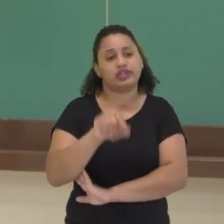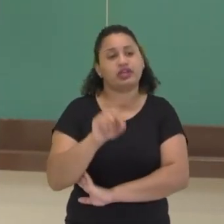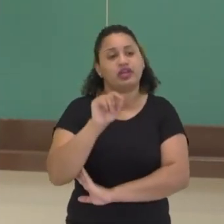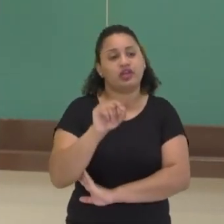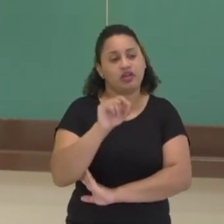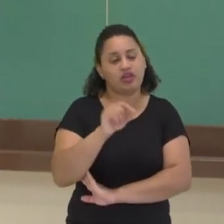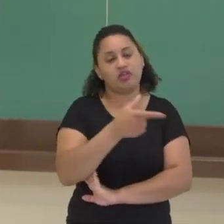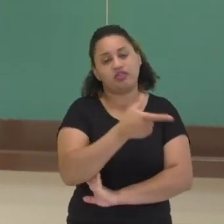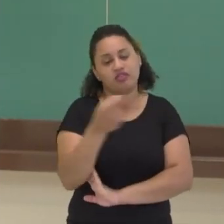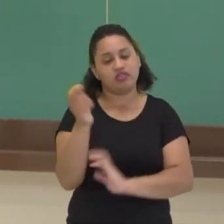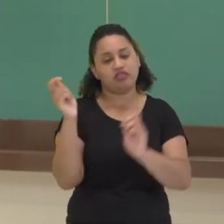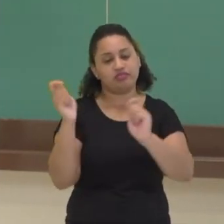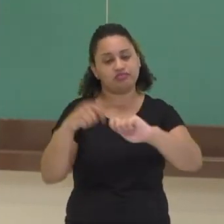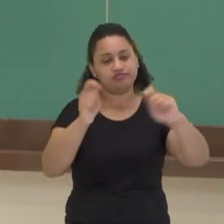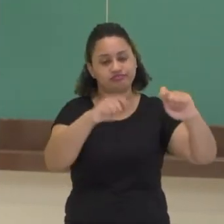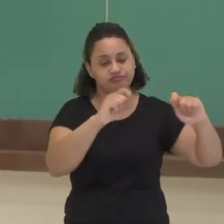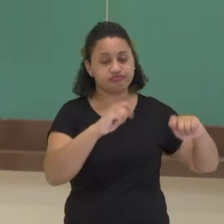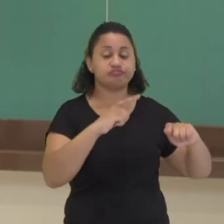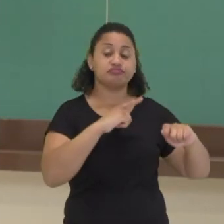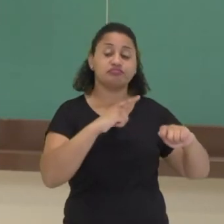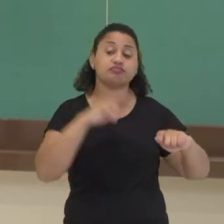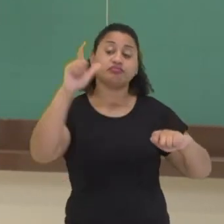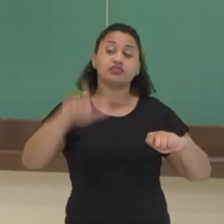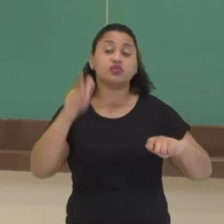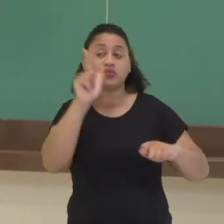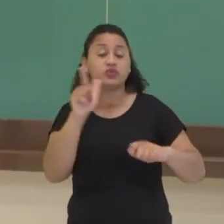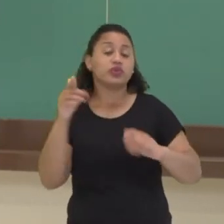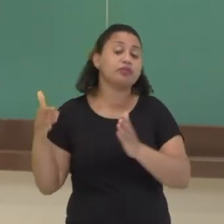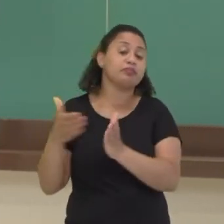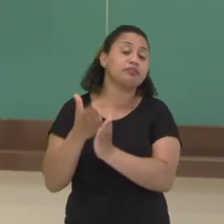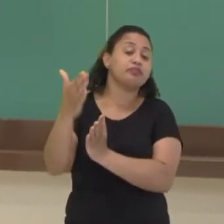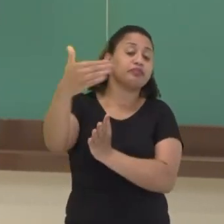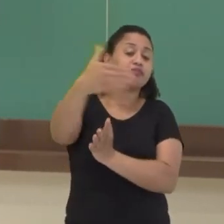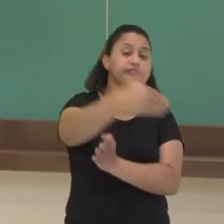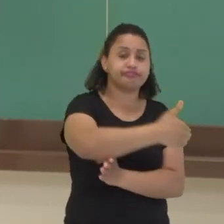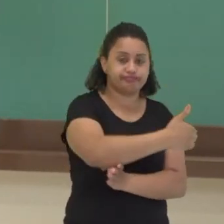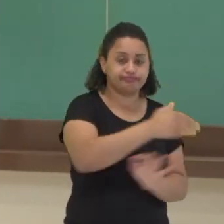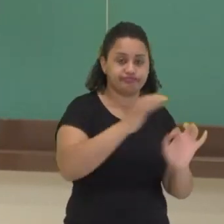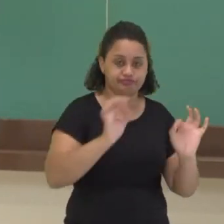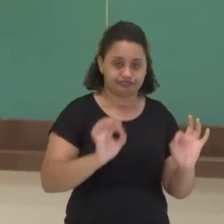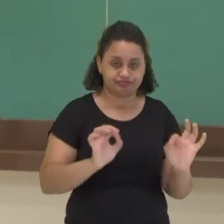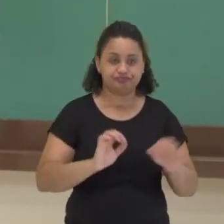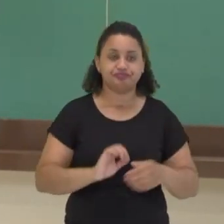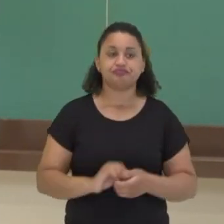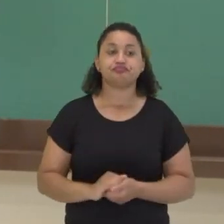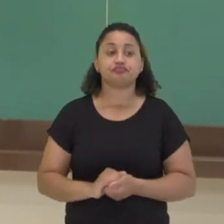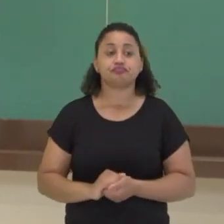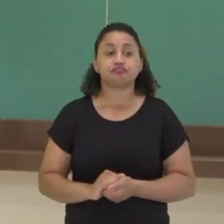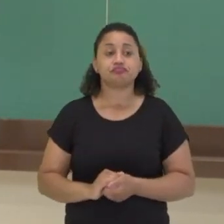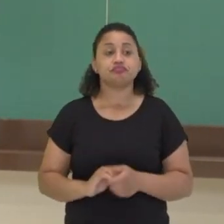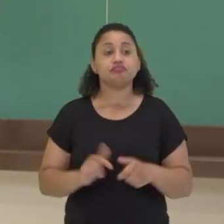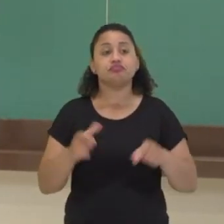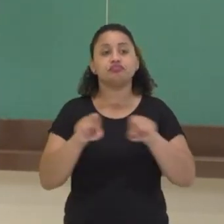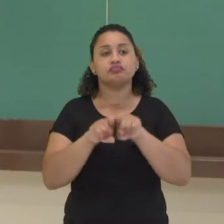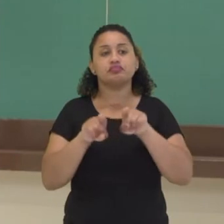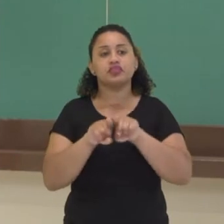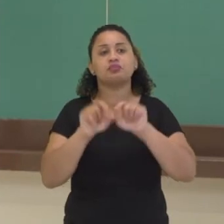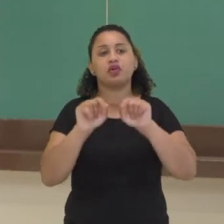4 possibilidades para viajar de São Paulo a Porto Alegre. Total de possibilidades, que é o que a gente acabou de fazer,